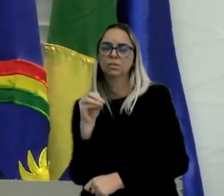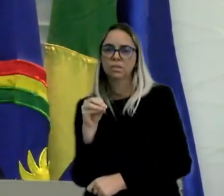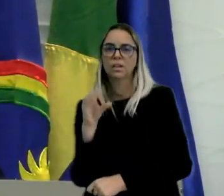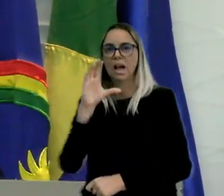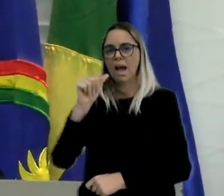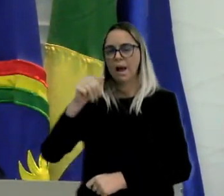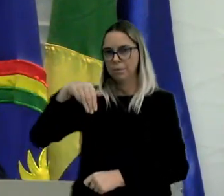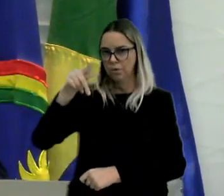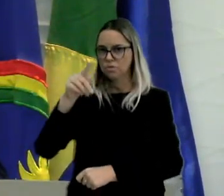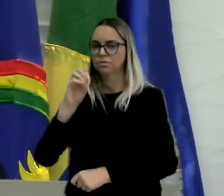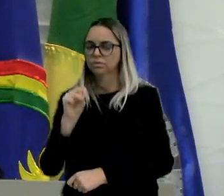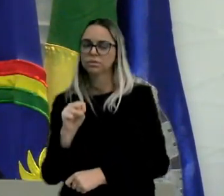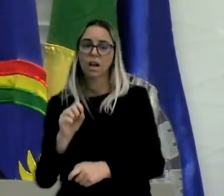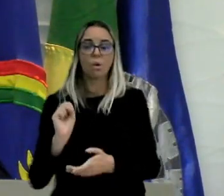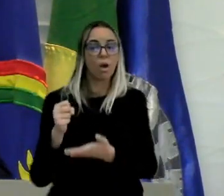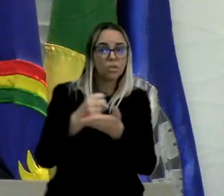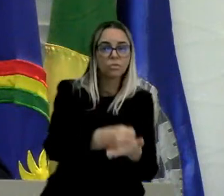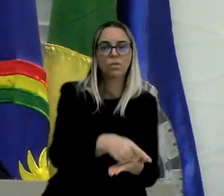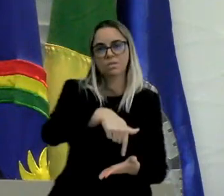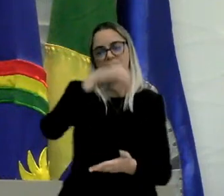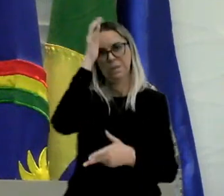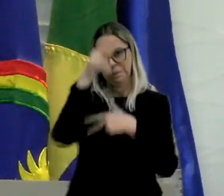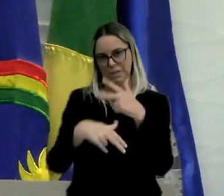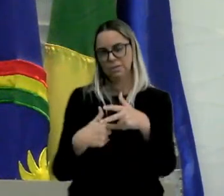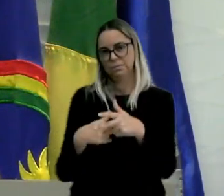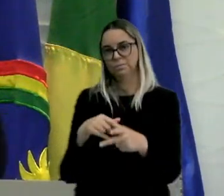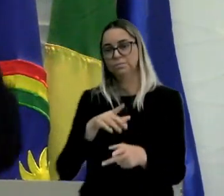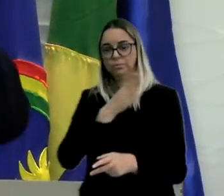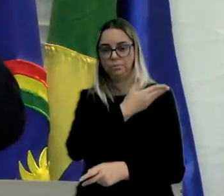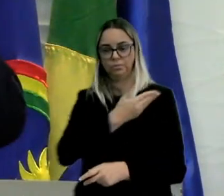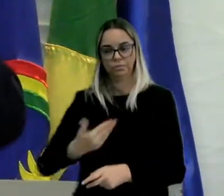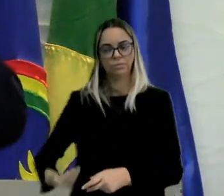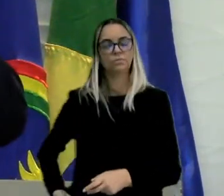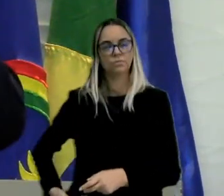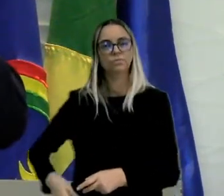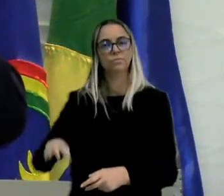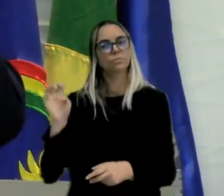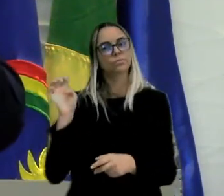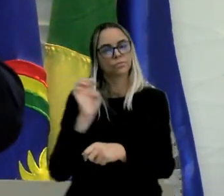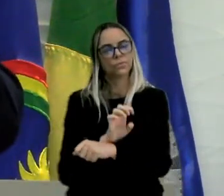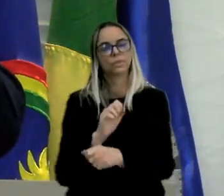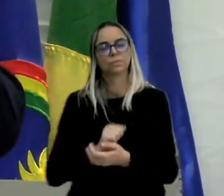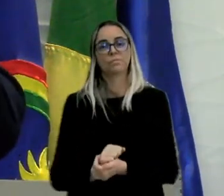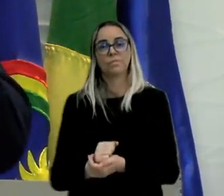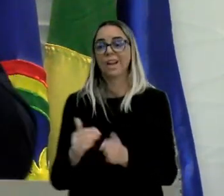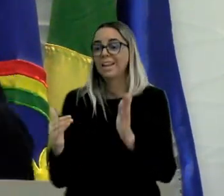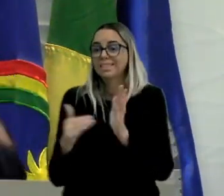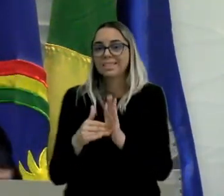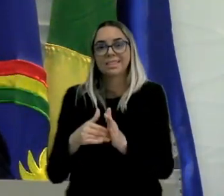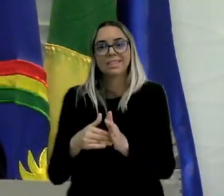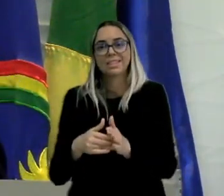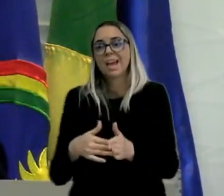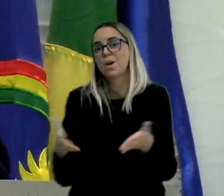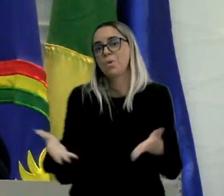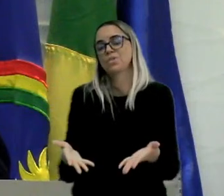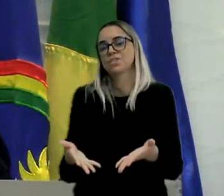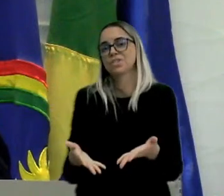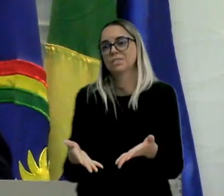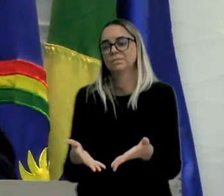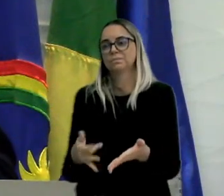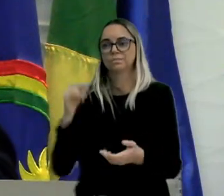no nosso município a operação carro pipa do governo do estado e até agora a deputada voz de Agreste não é isso